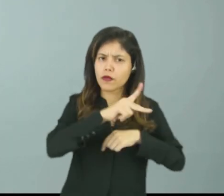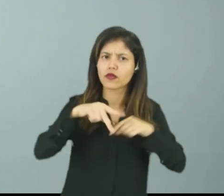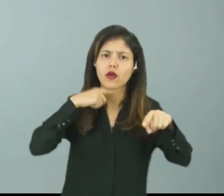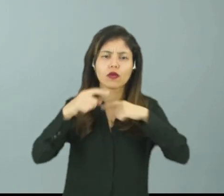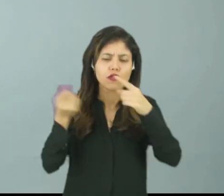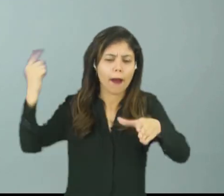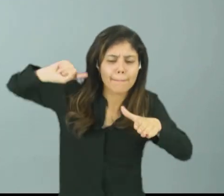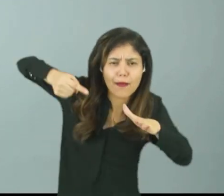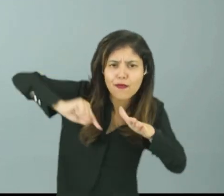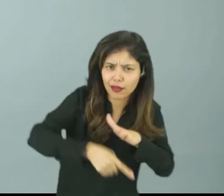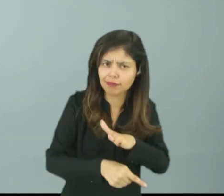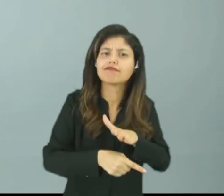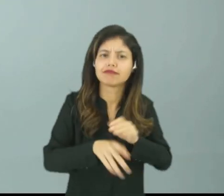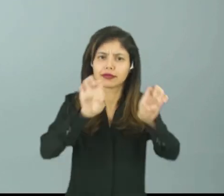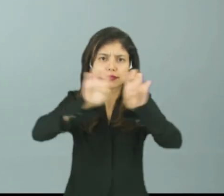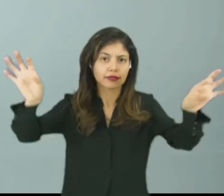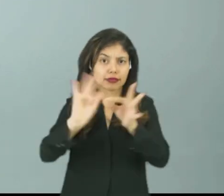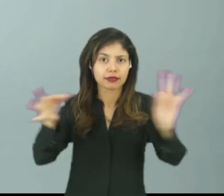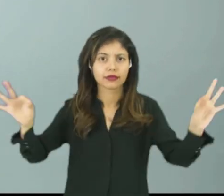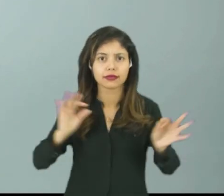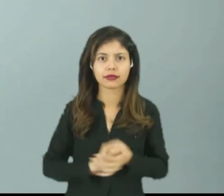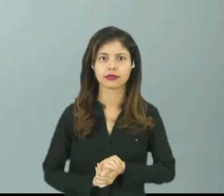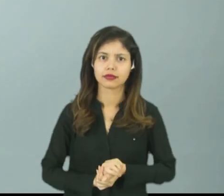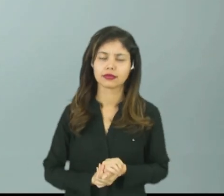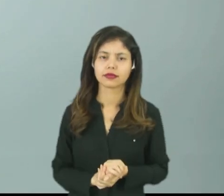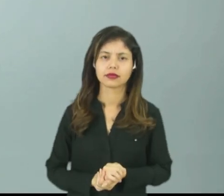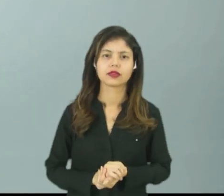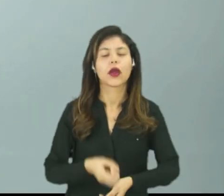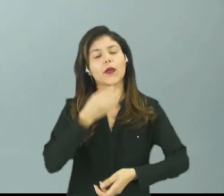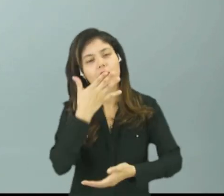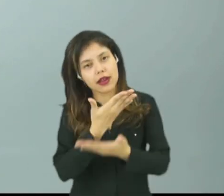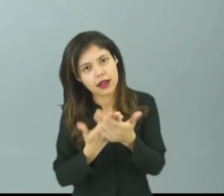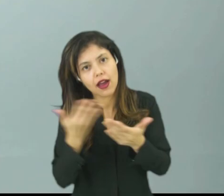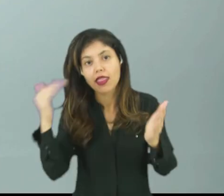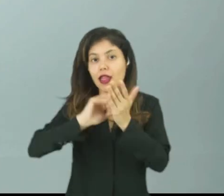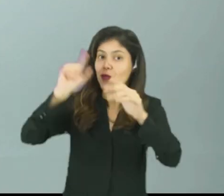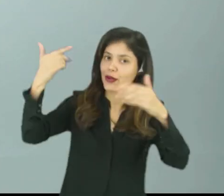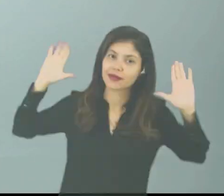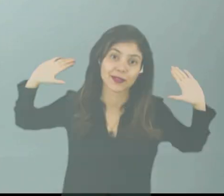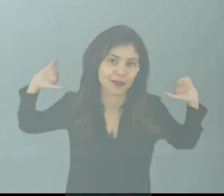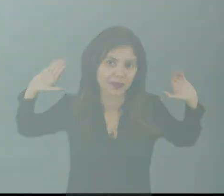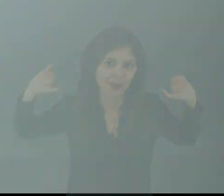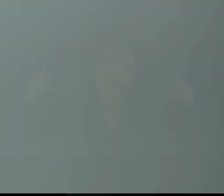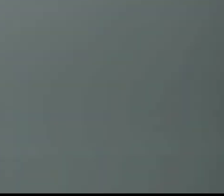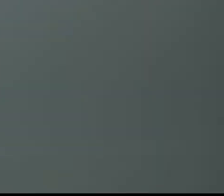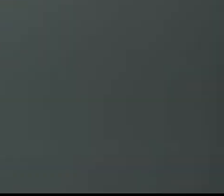aprofundar sobre equações lineares. Uma boa aula e até a próxima!